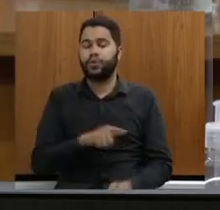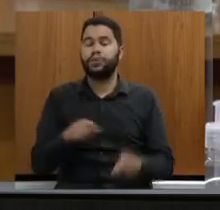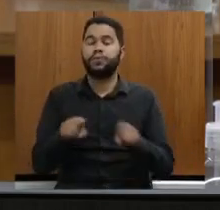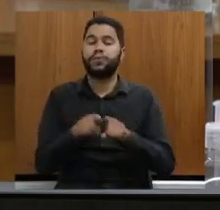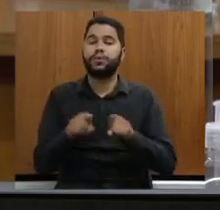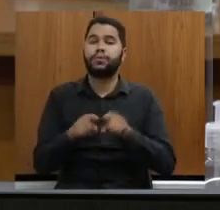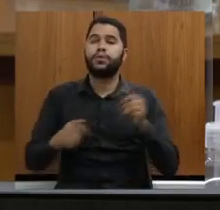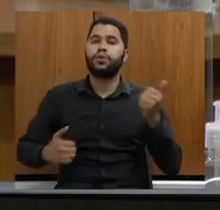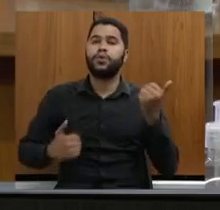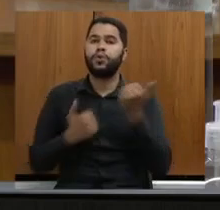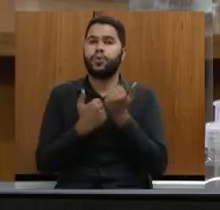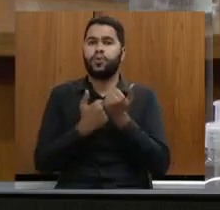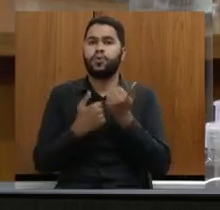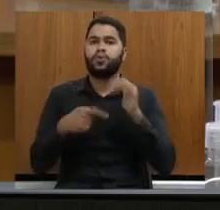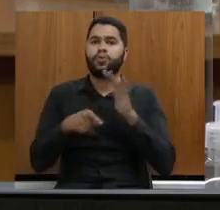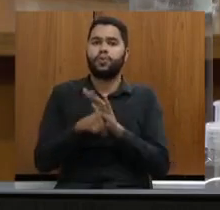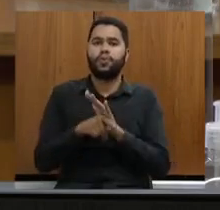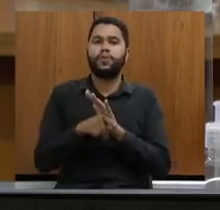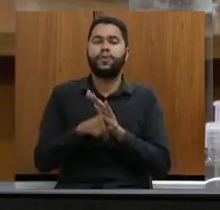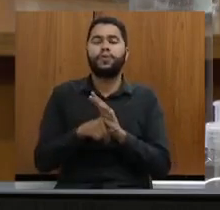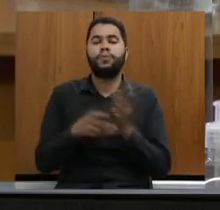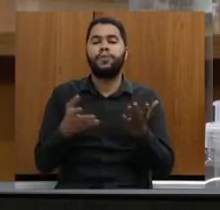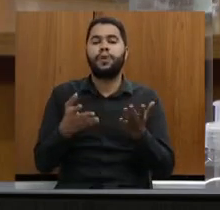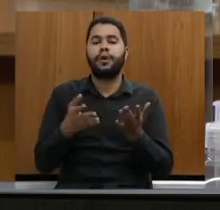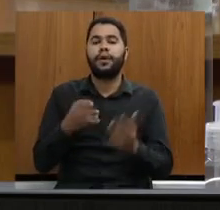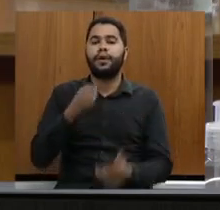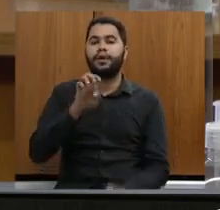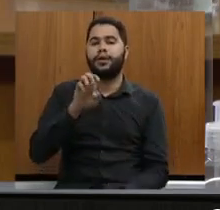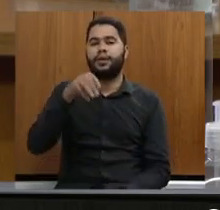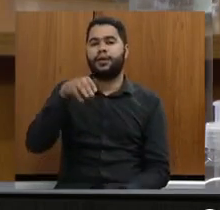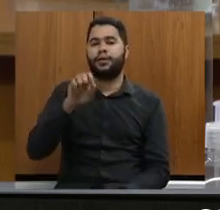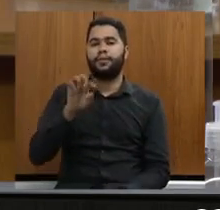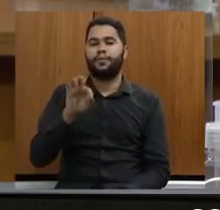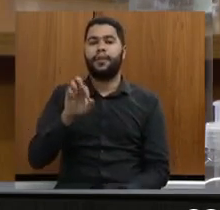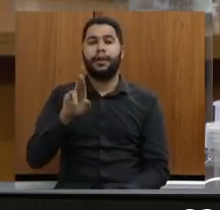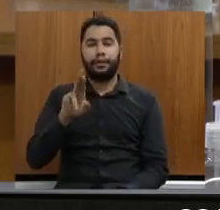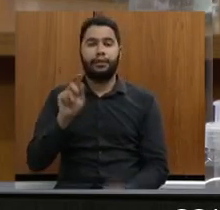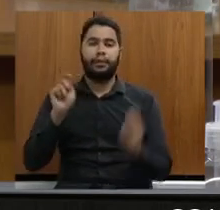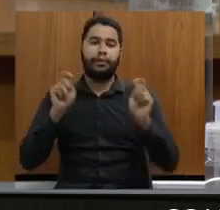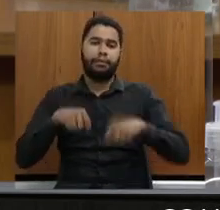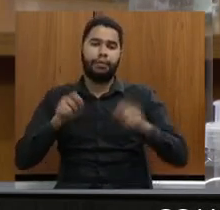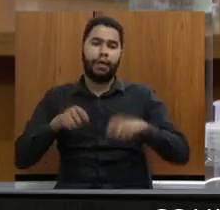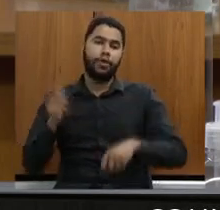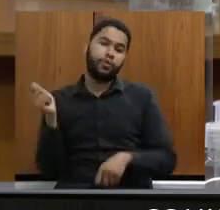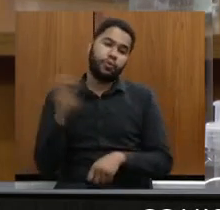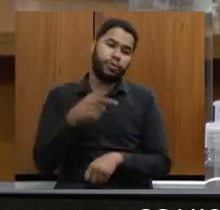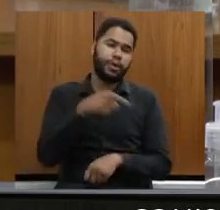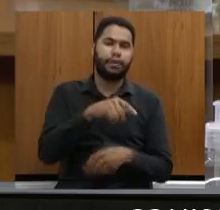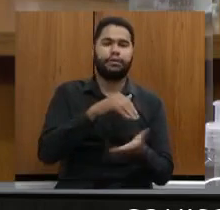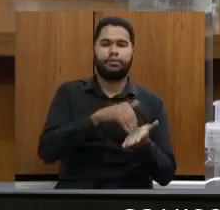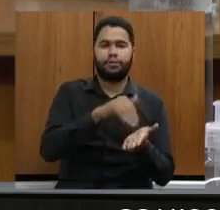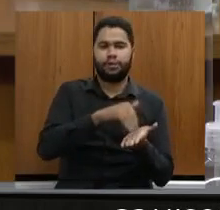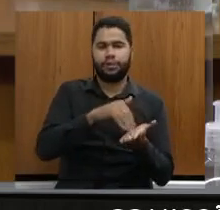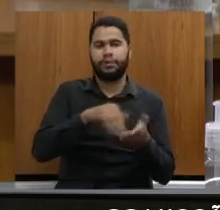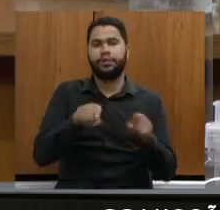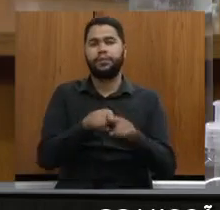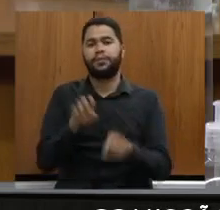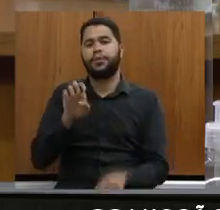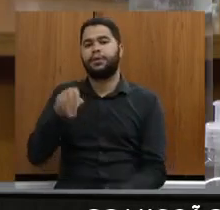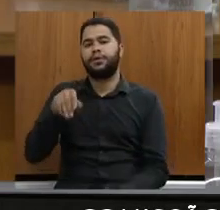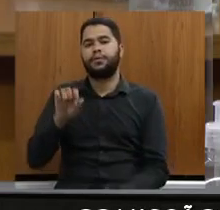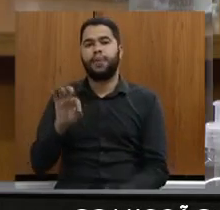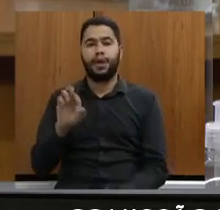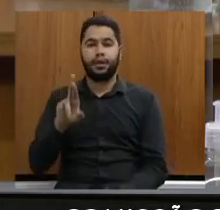esse recurso é passado até matéria que a gente acredita que a matéria tem mais agilidade de execução do que a própria secretaria e aí